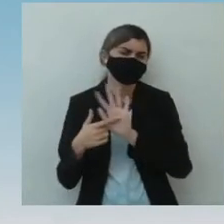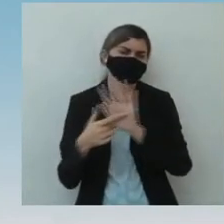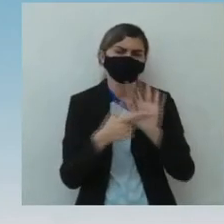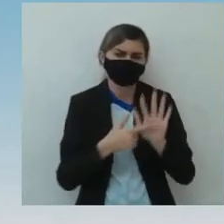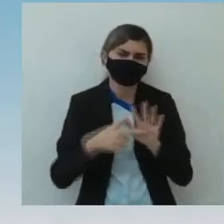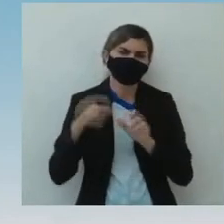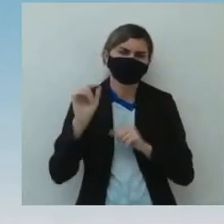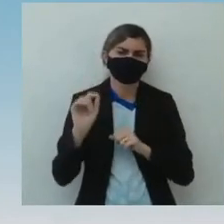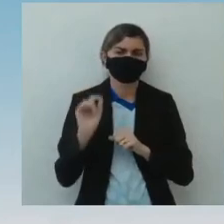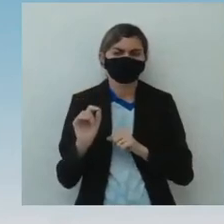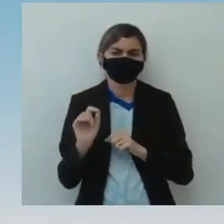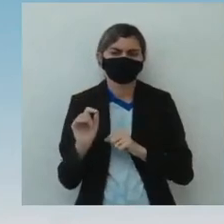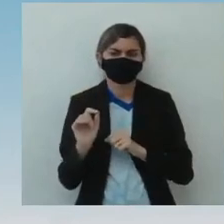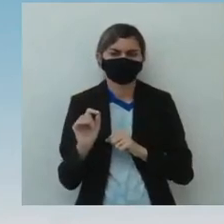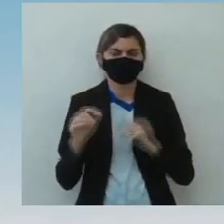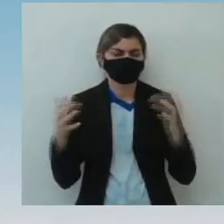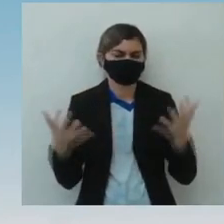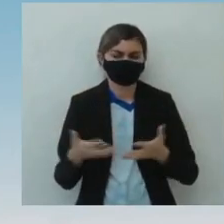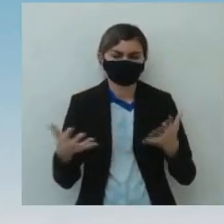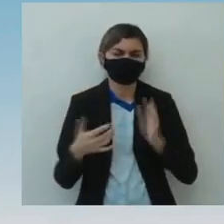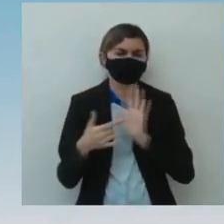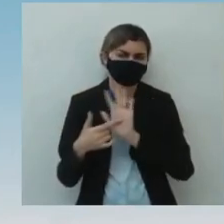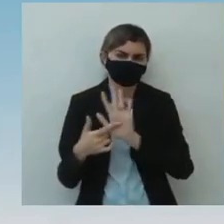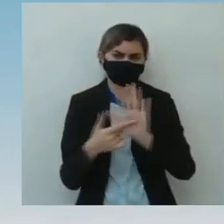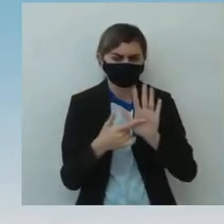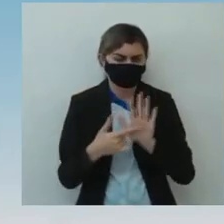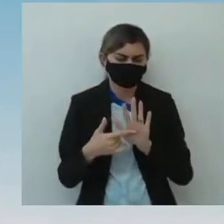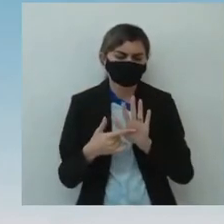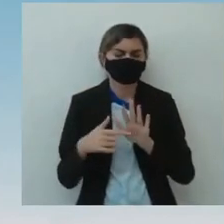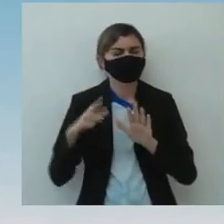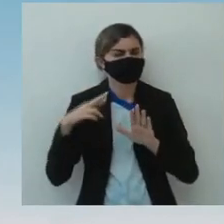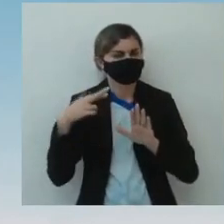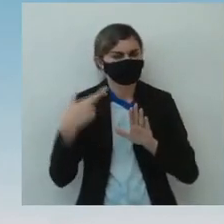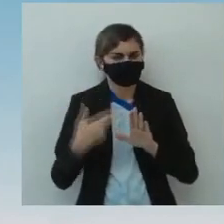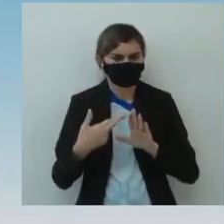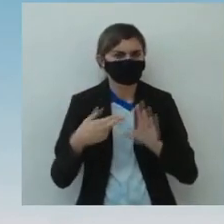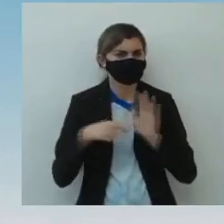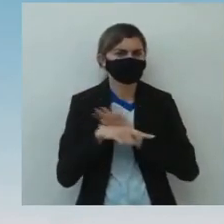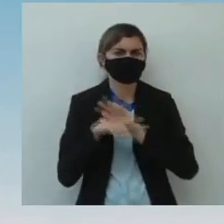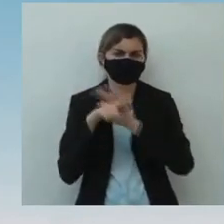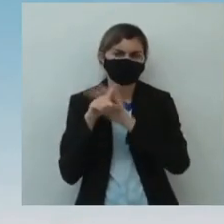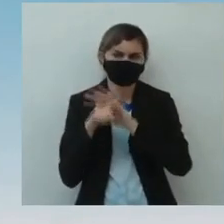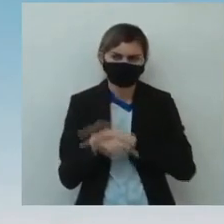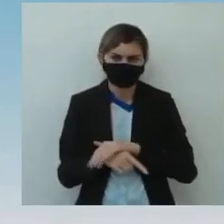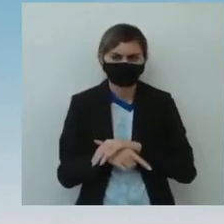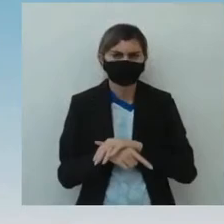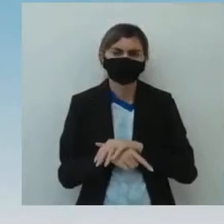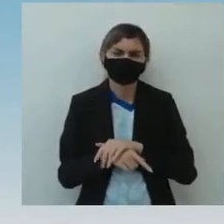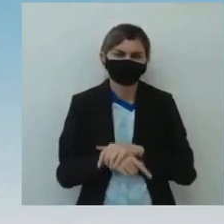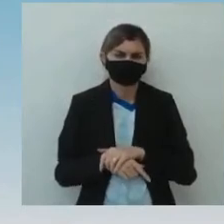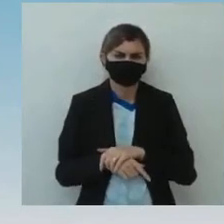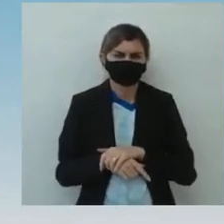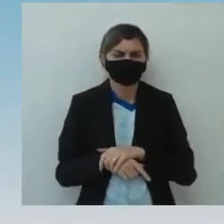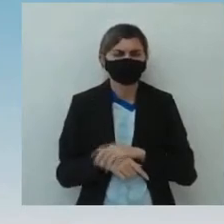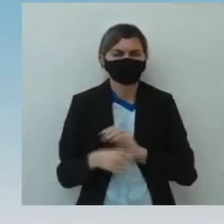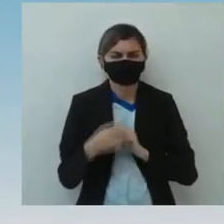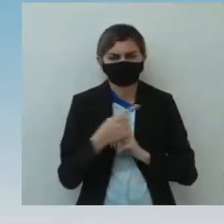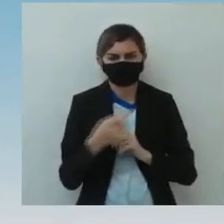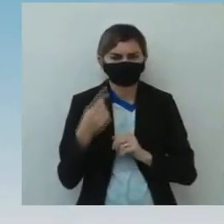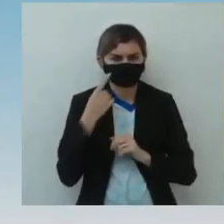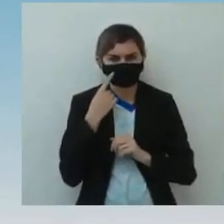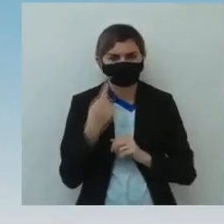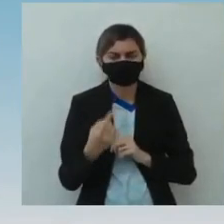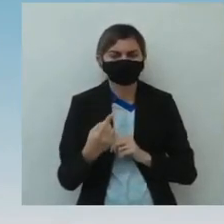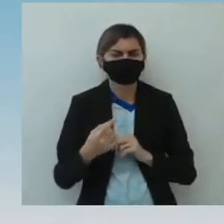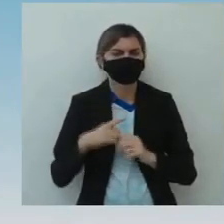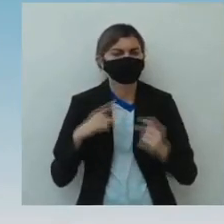mostra que agora o infantil A Servir referência a uma pesquisa agora a gente o Apolo